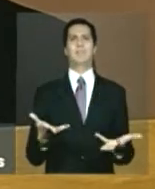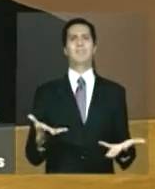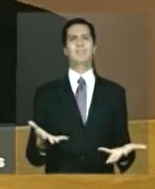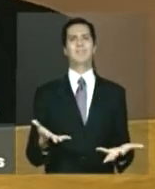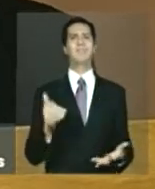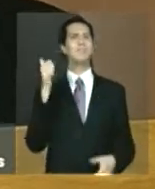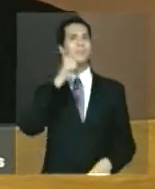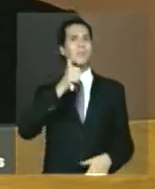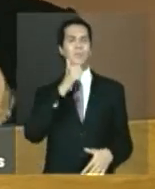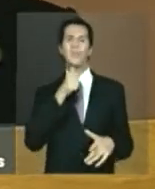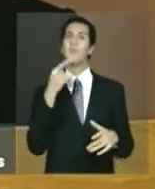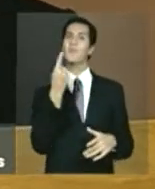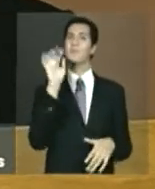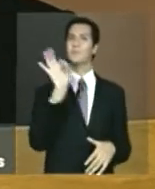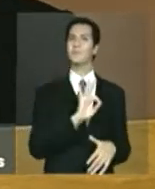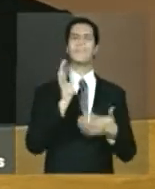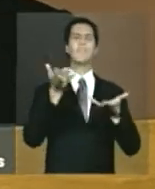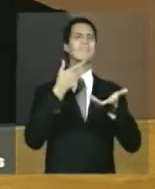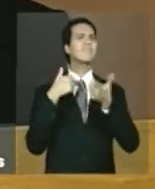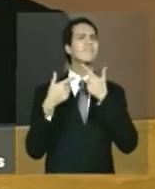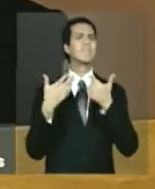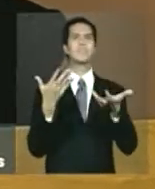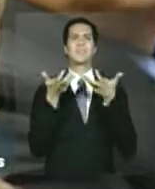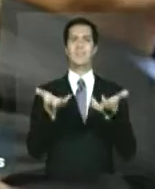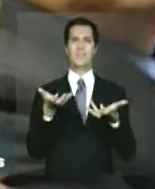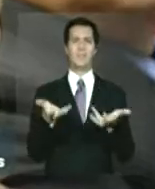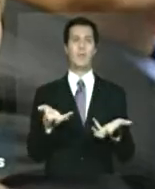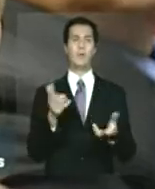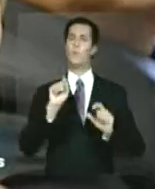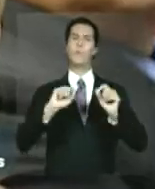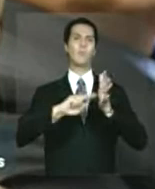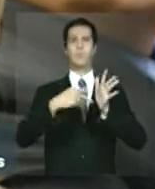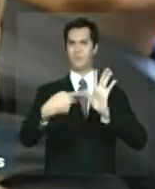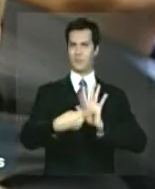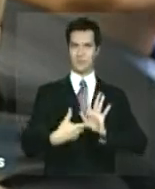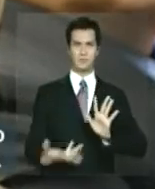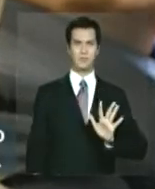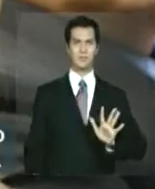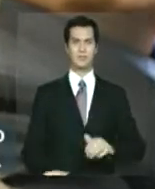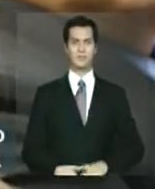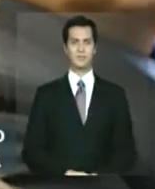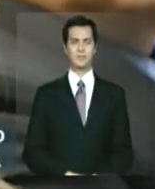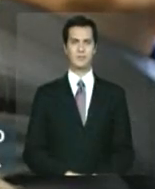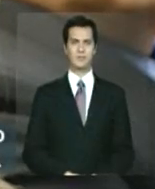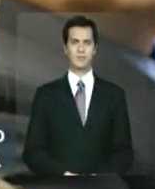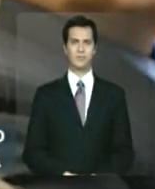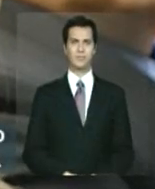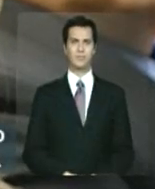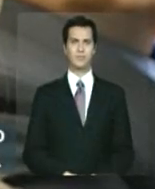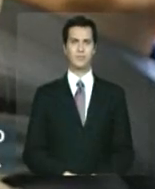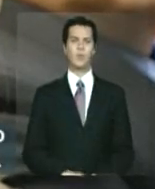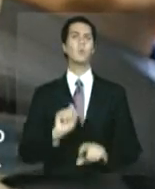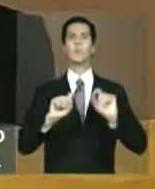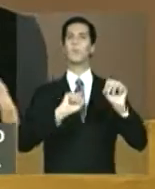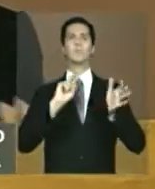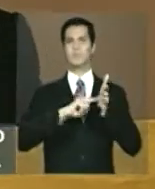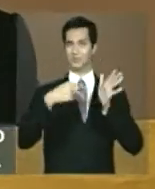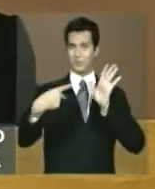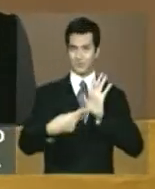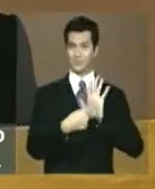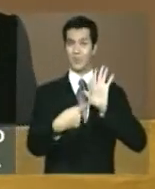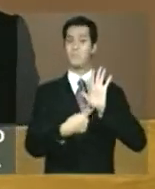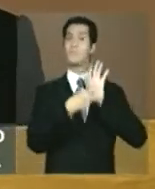nãoé e é 1% que significa eh espelha a